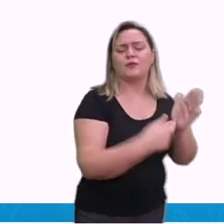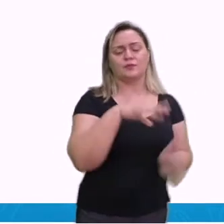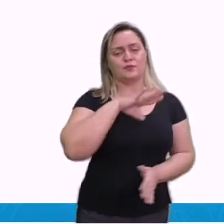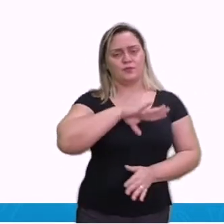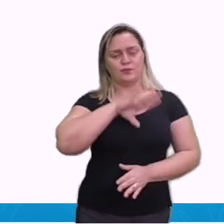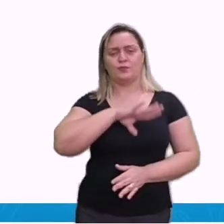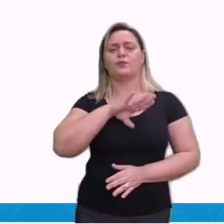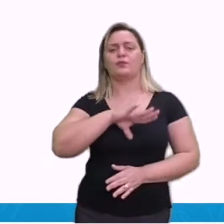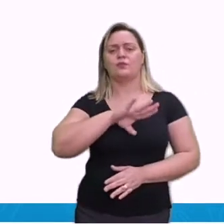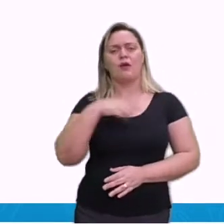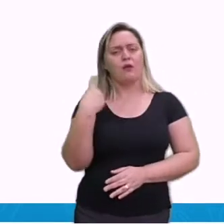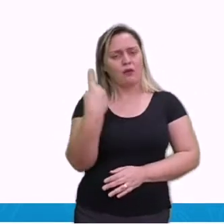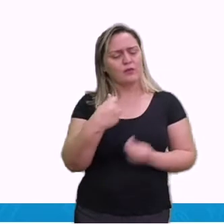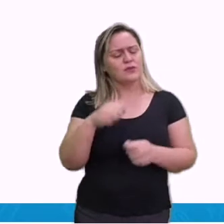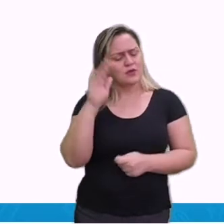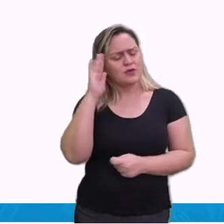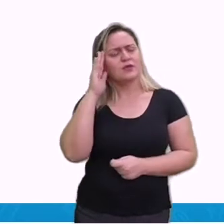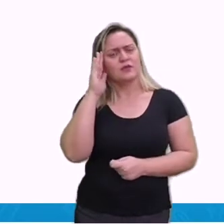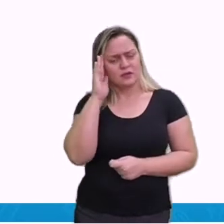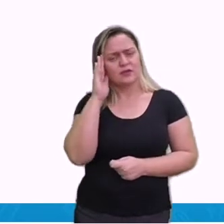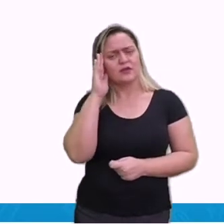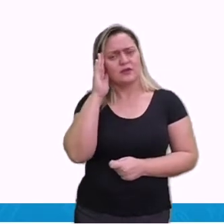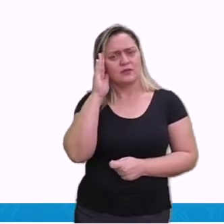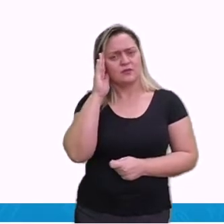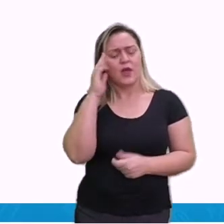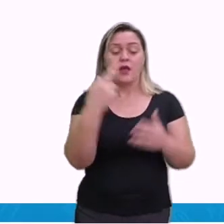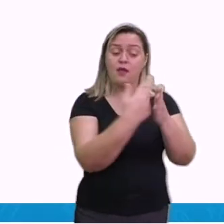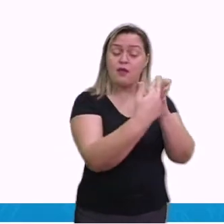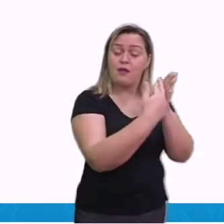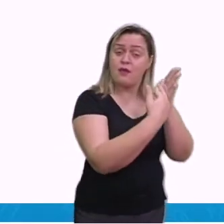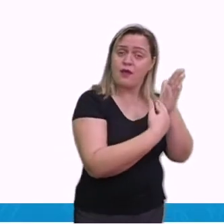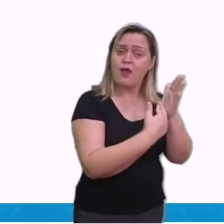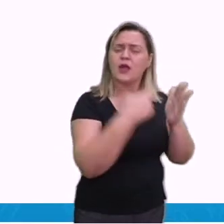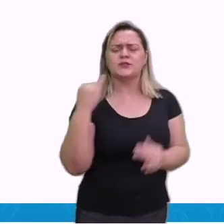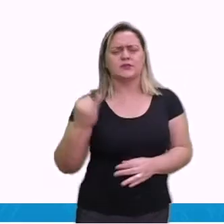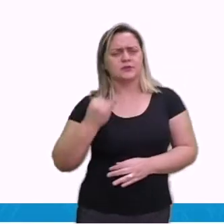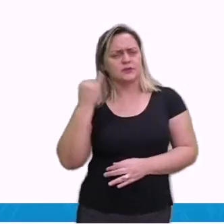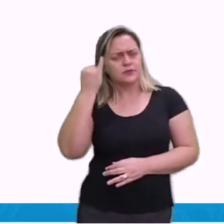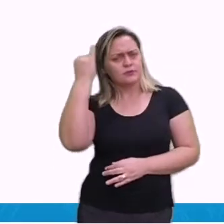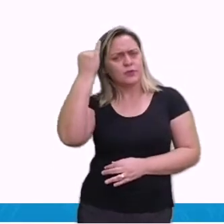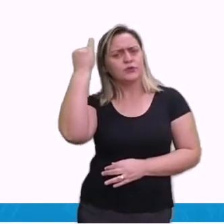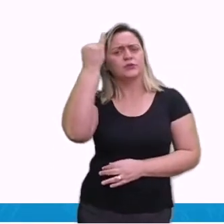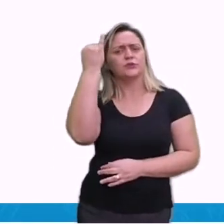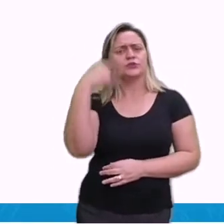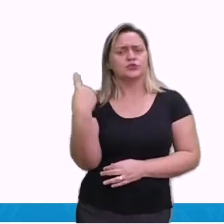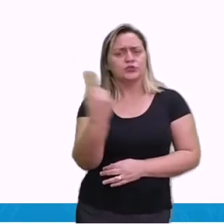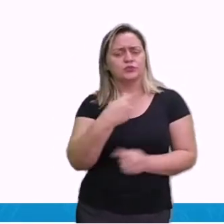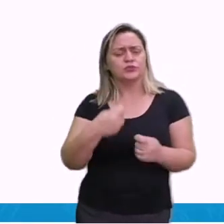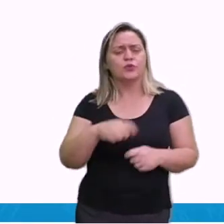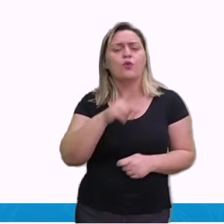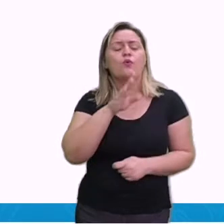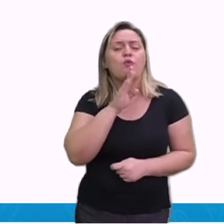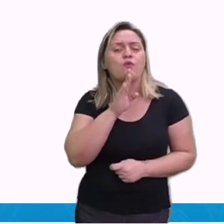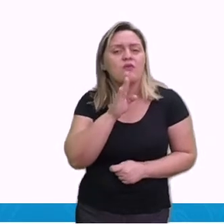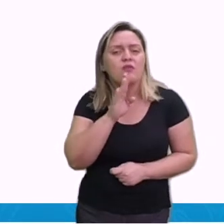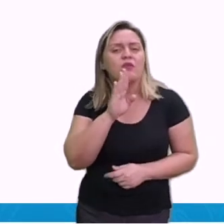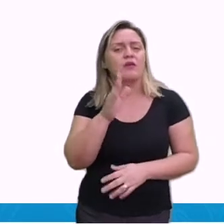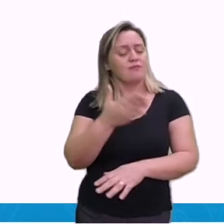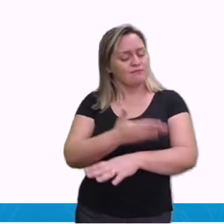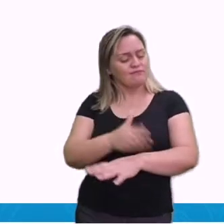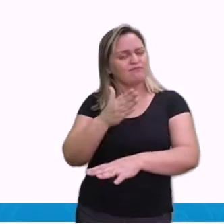regras muito importantes que precisam ser conhecidas, estudadas e praticadas. Professora, eu vou saber